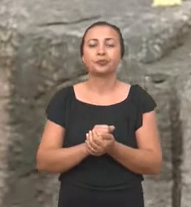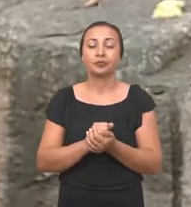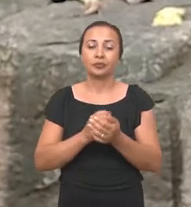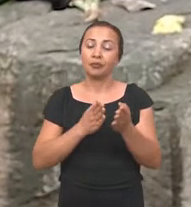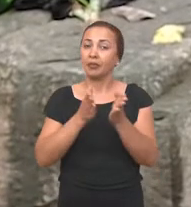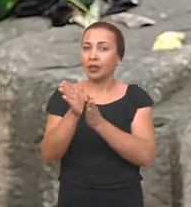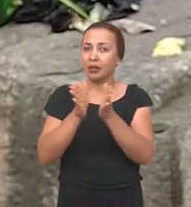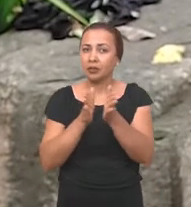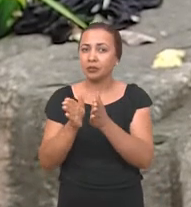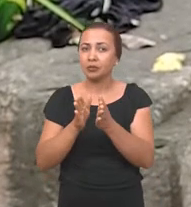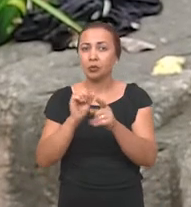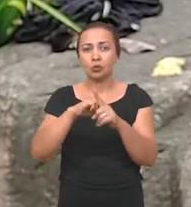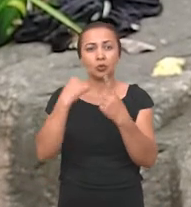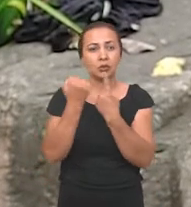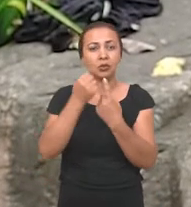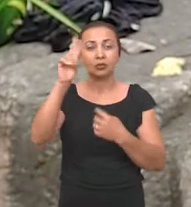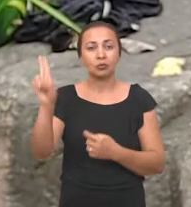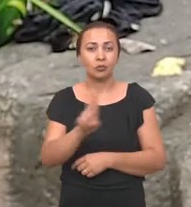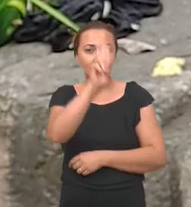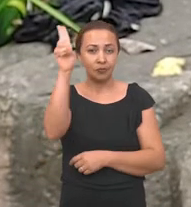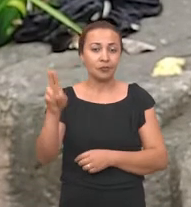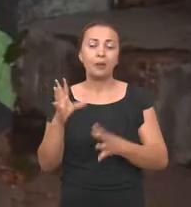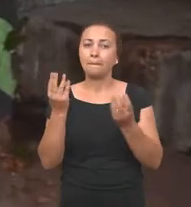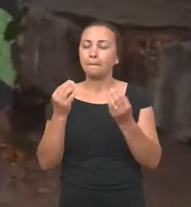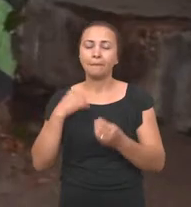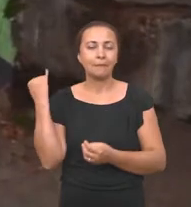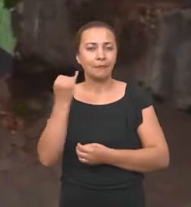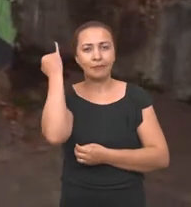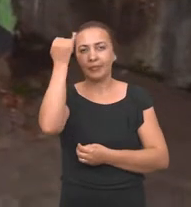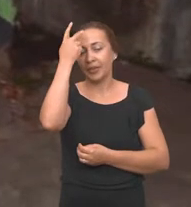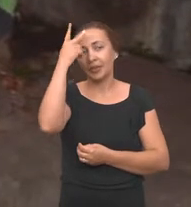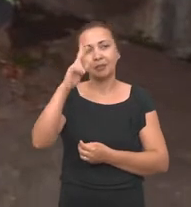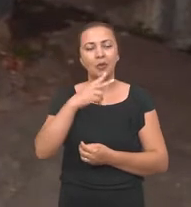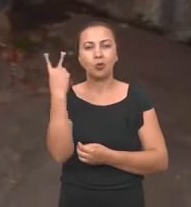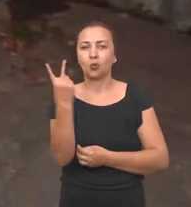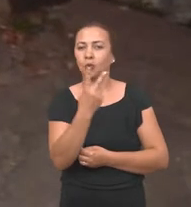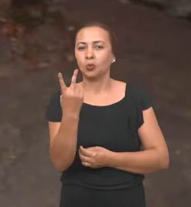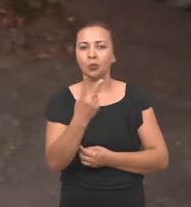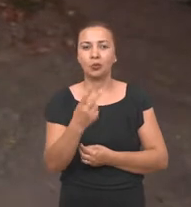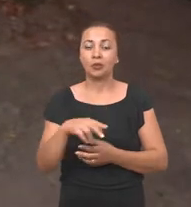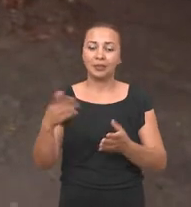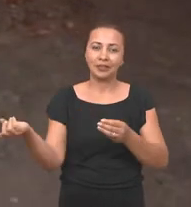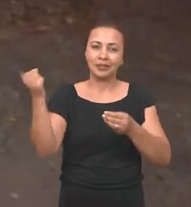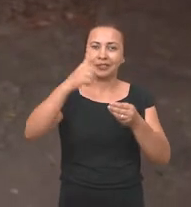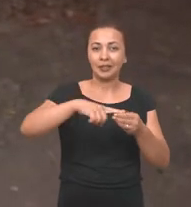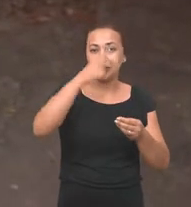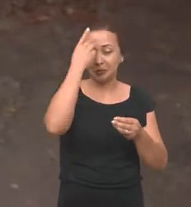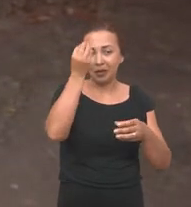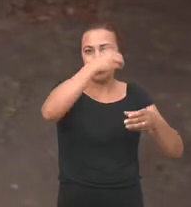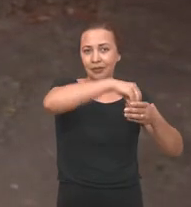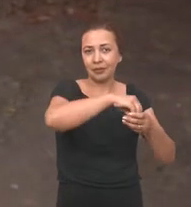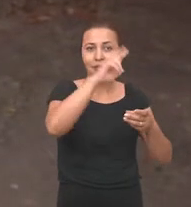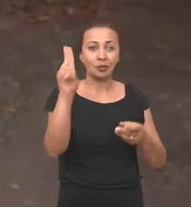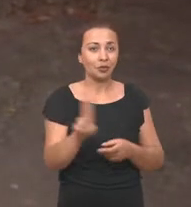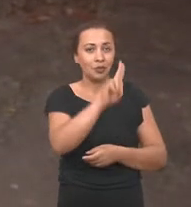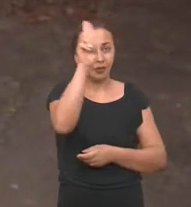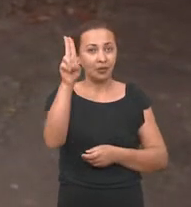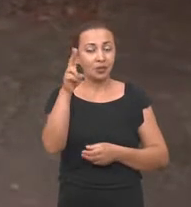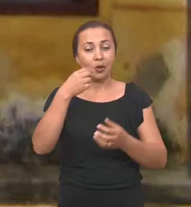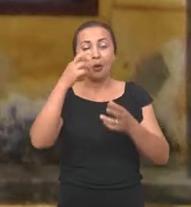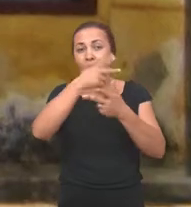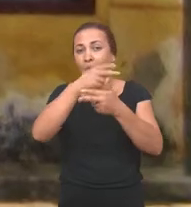essa interação universidade-sociedade ela é muito importante para ambas as partes, né? Traz para dentro da